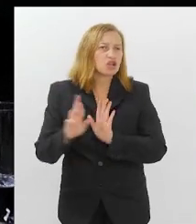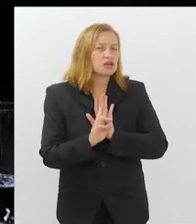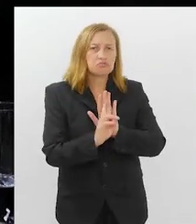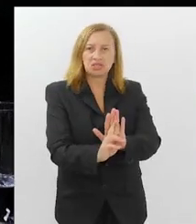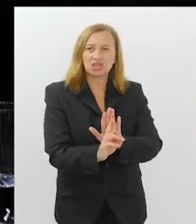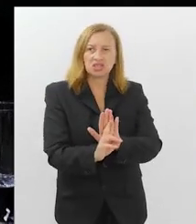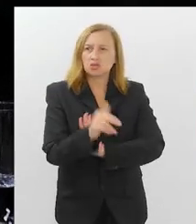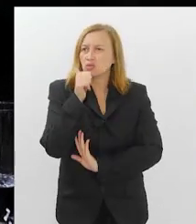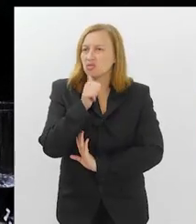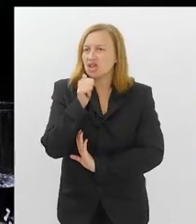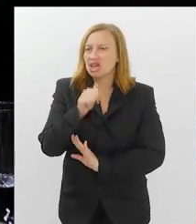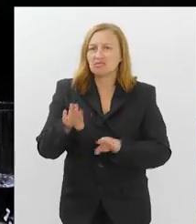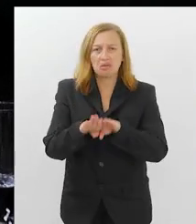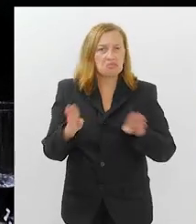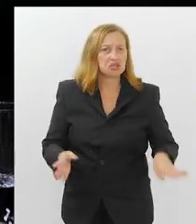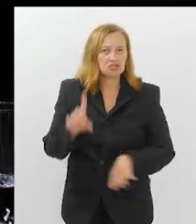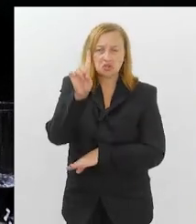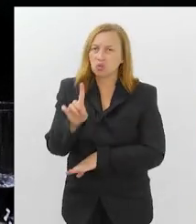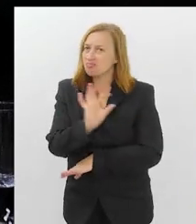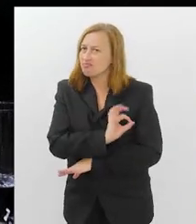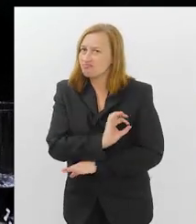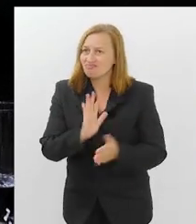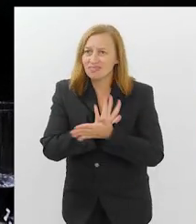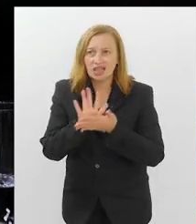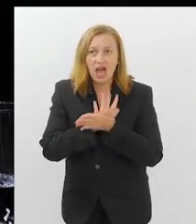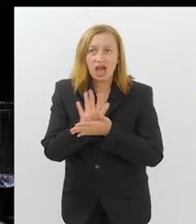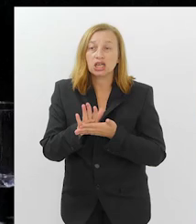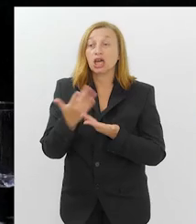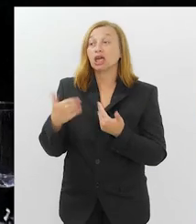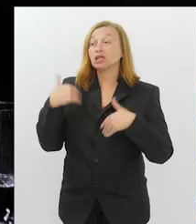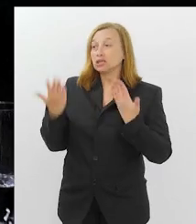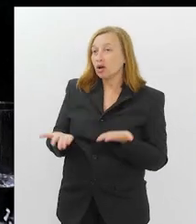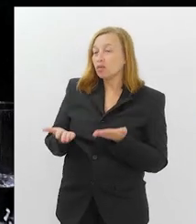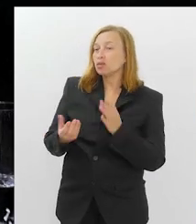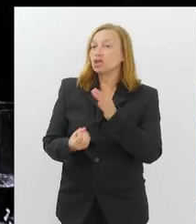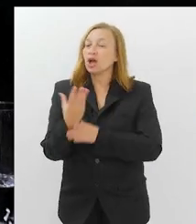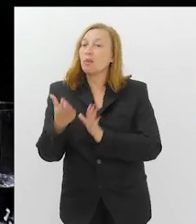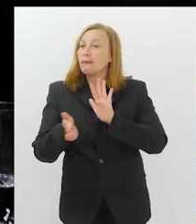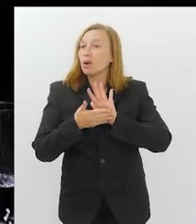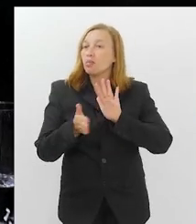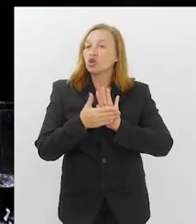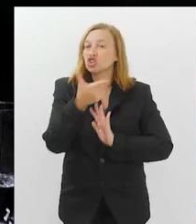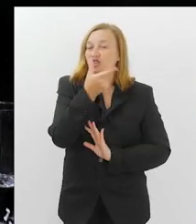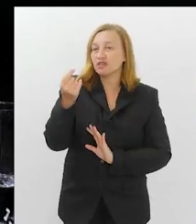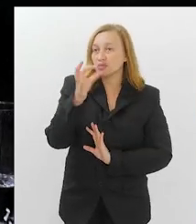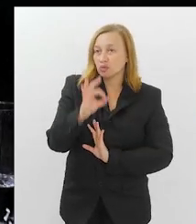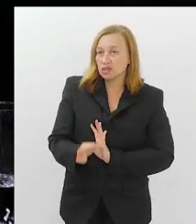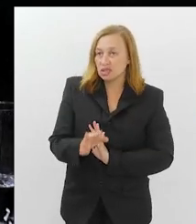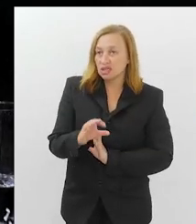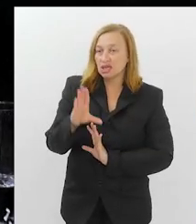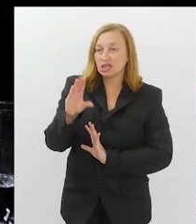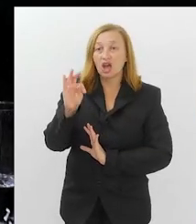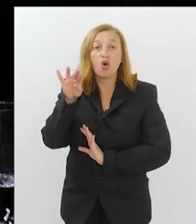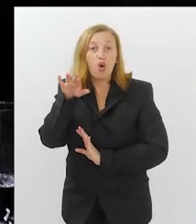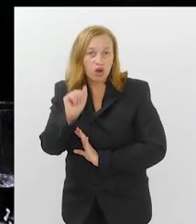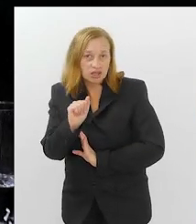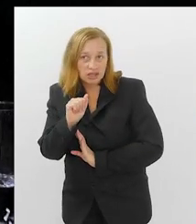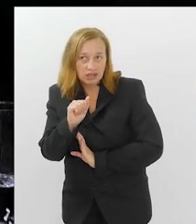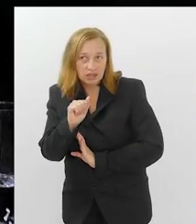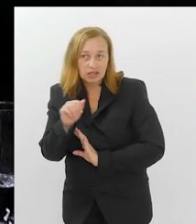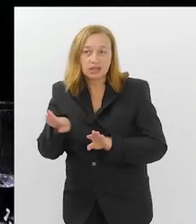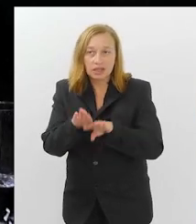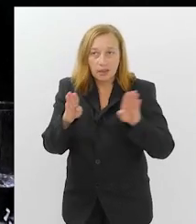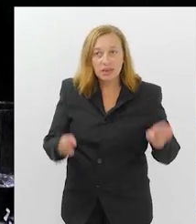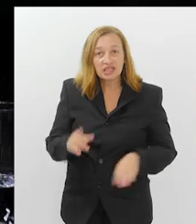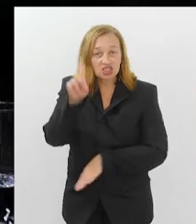tinha representação feminina na mesa diretora. Fizemos a proposta de 20% da cota